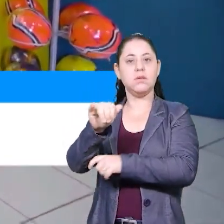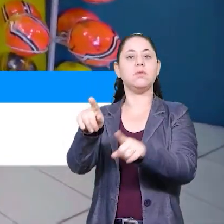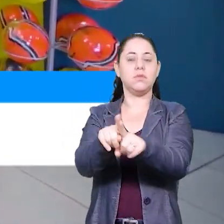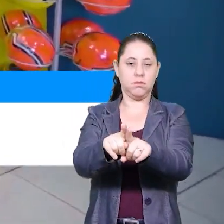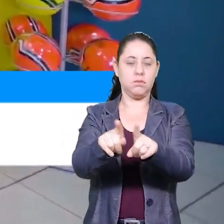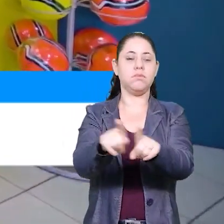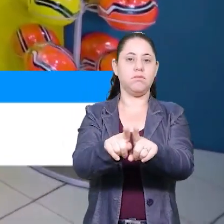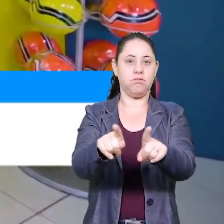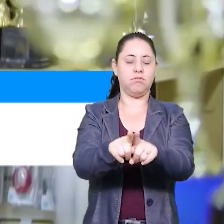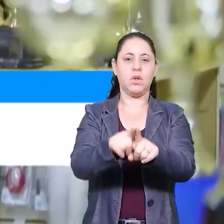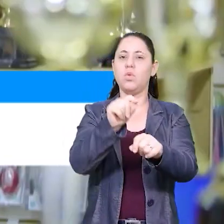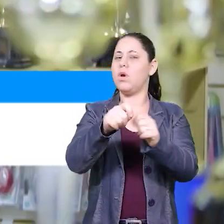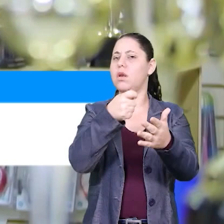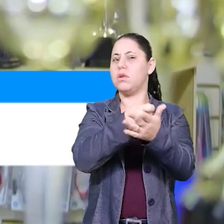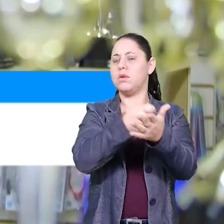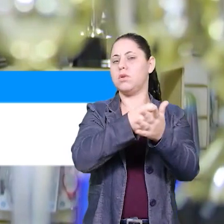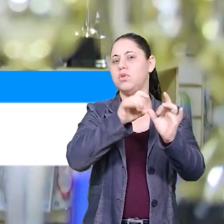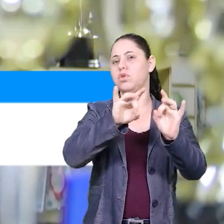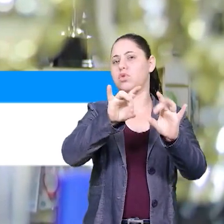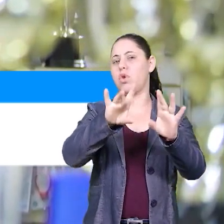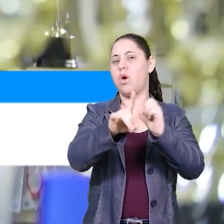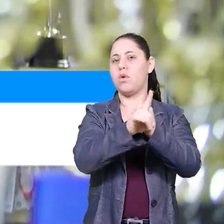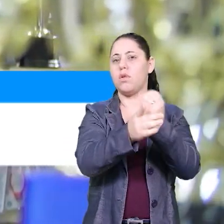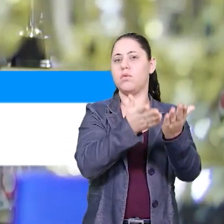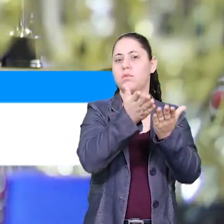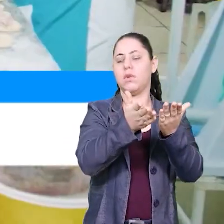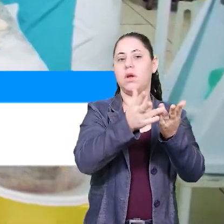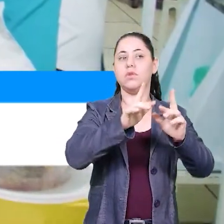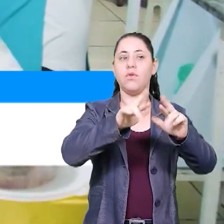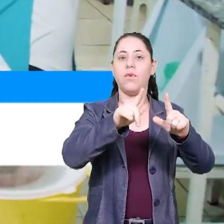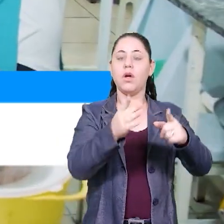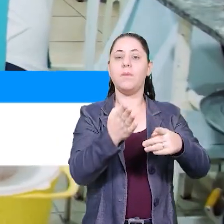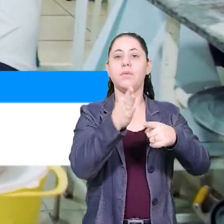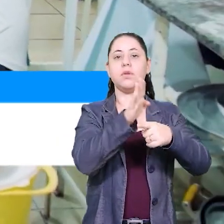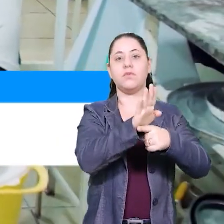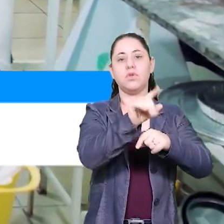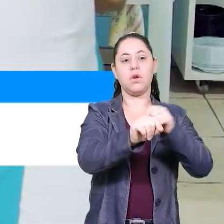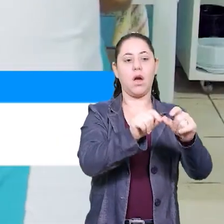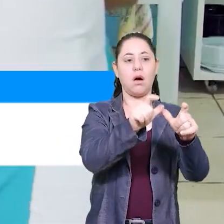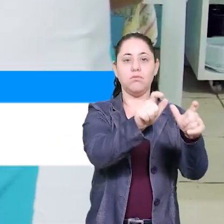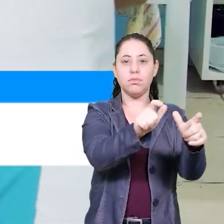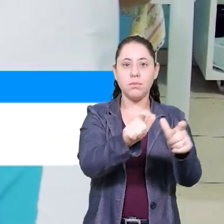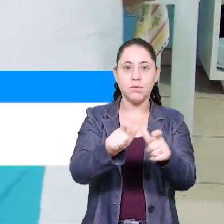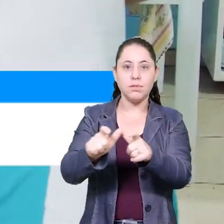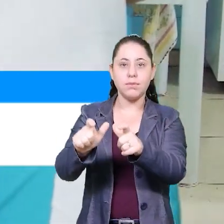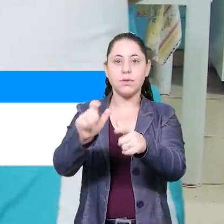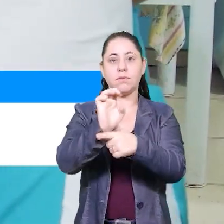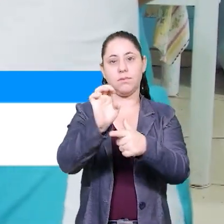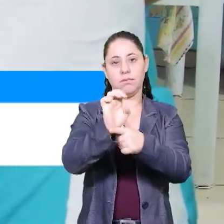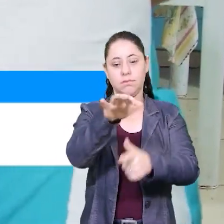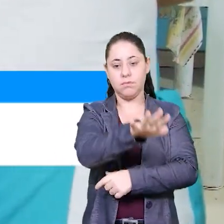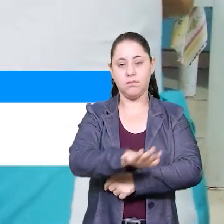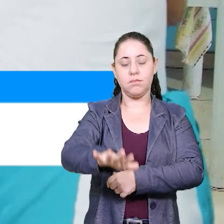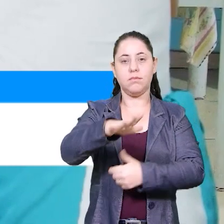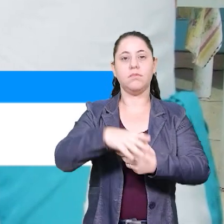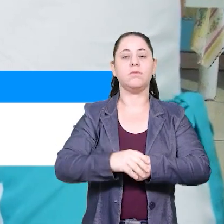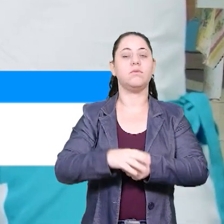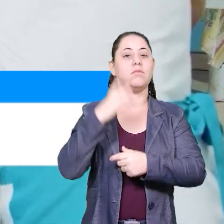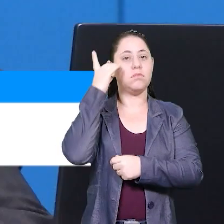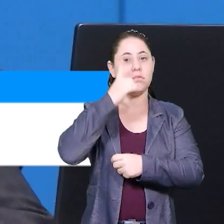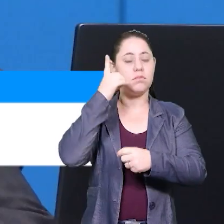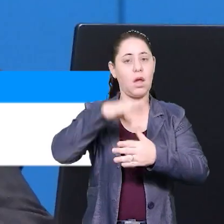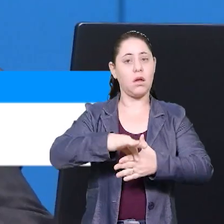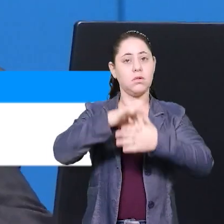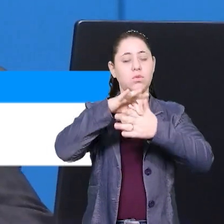Microempreendedor Individual. Disciplina o tratamento diferenciado e favorecido que serão dispensados no âmbito do